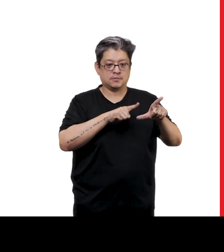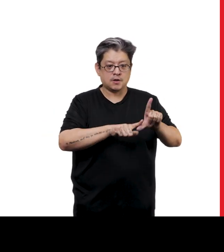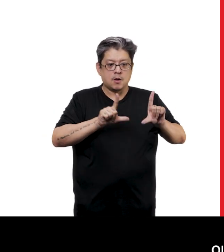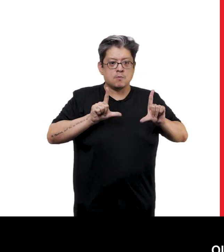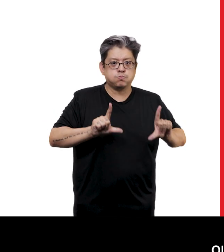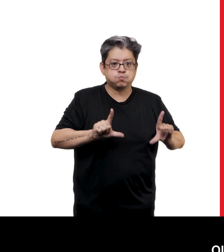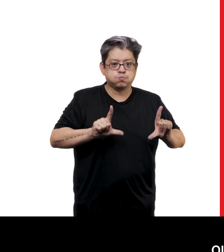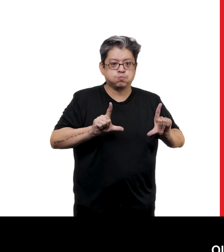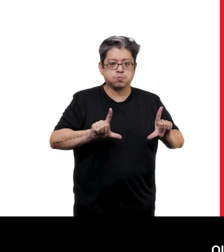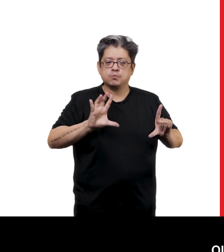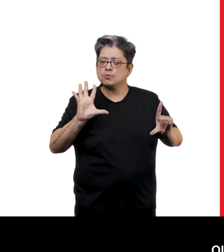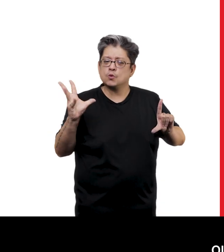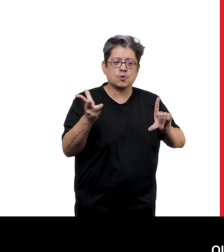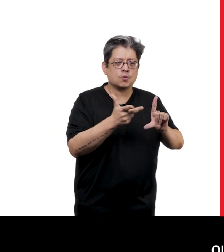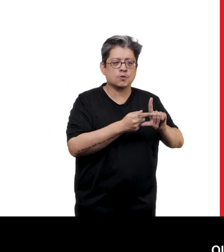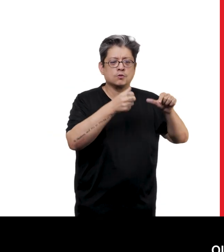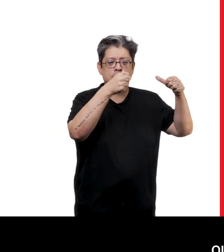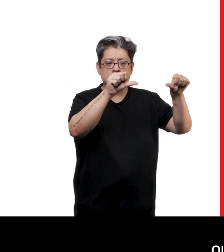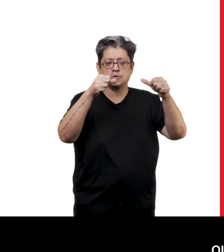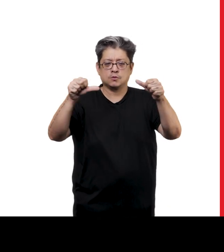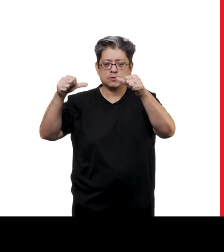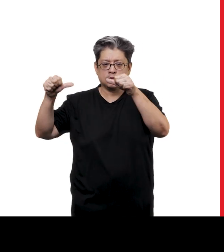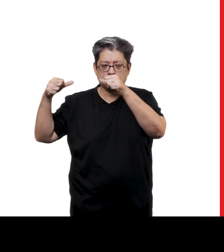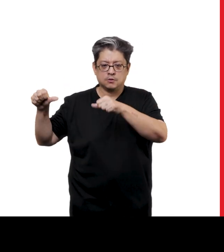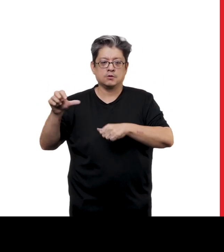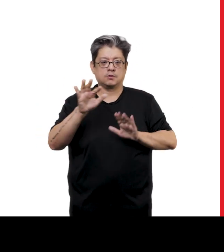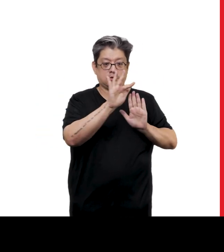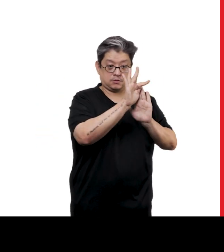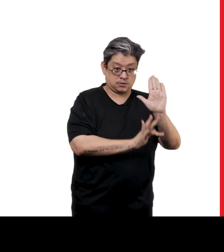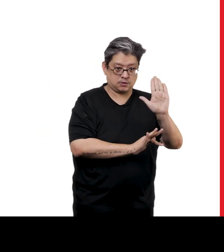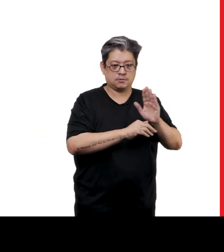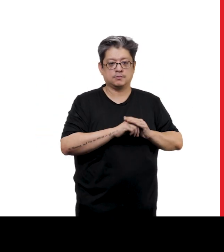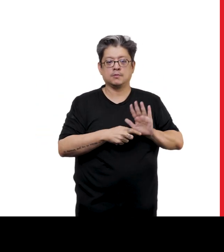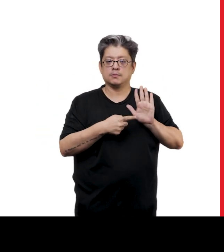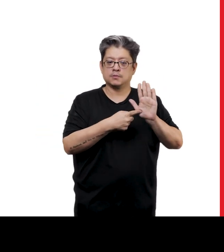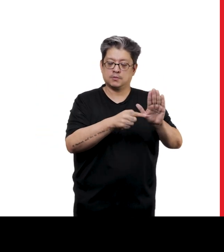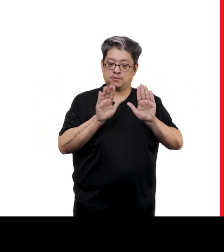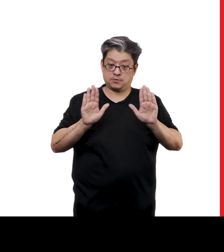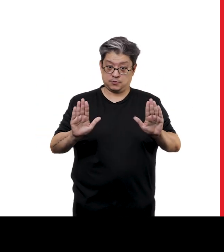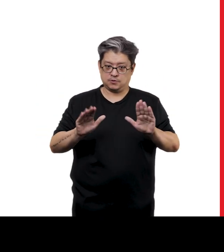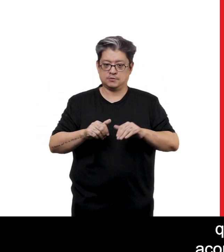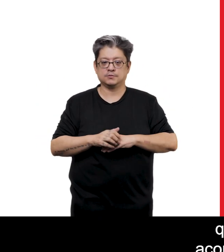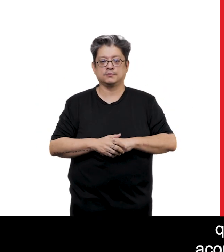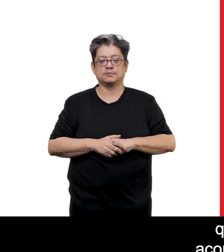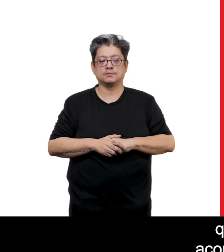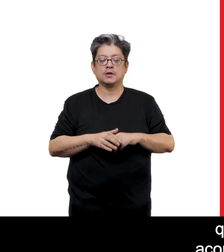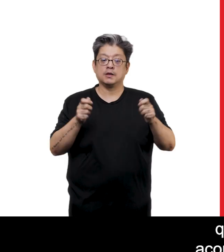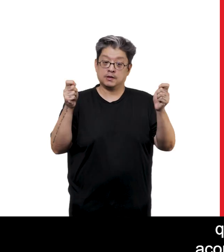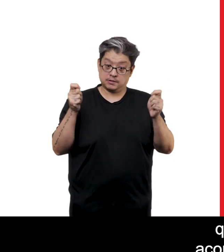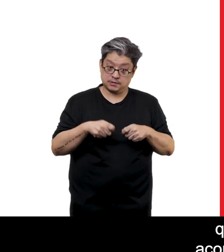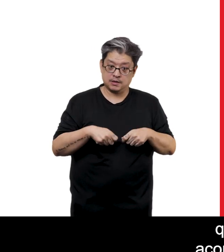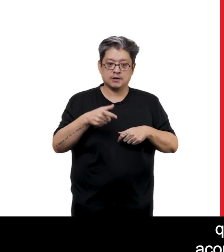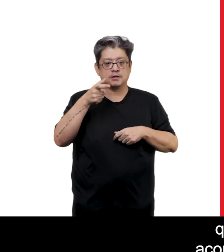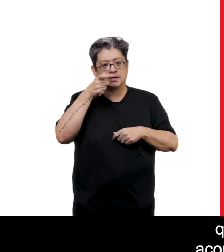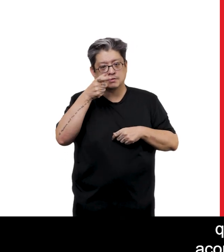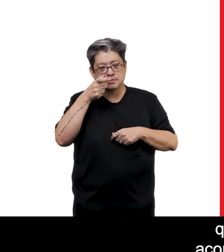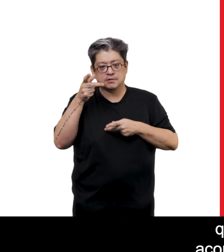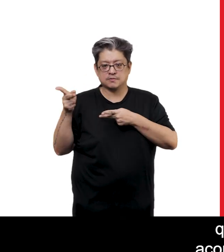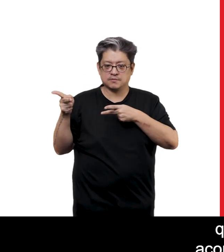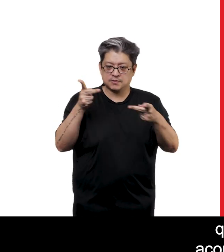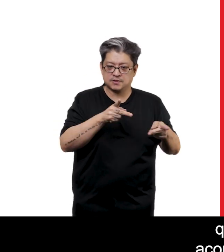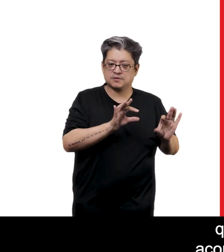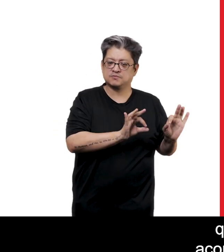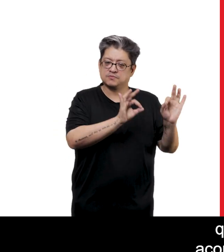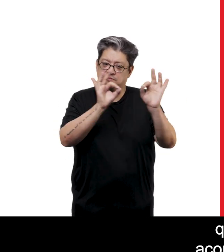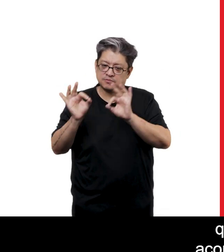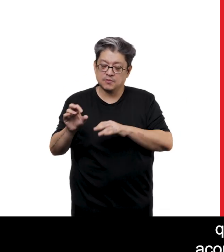visita ou ser acessado por código QR. As pessoas com deficiência que desejarem fazer uma visita acompanhada